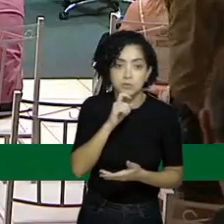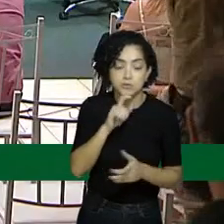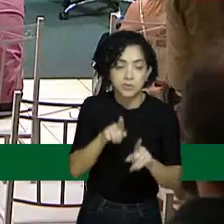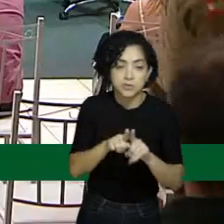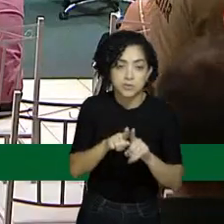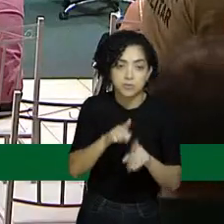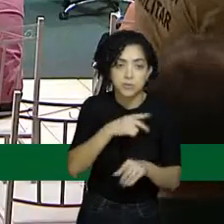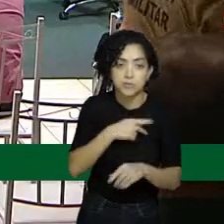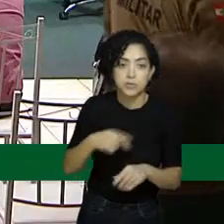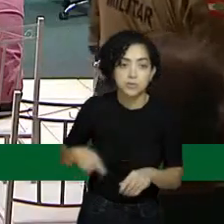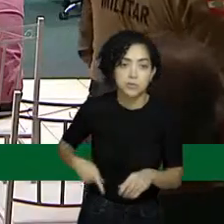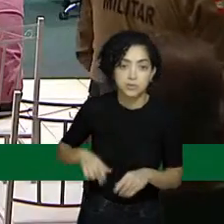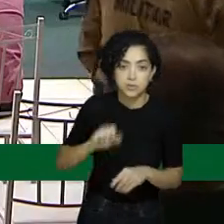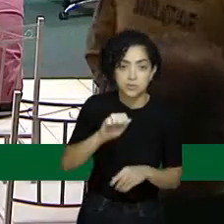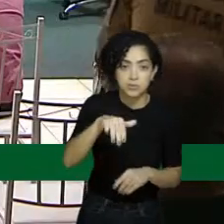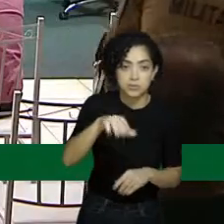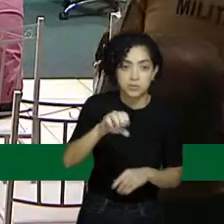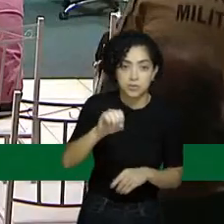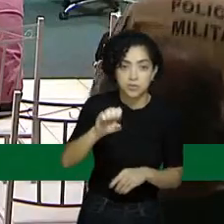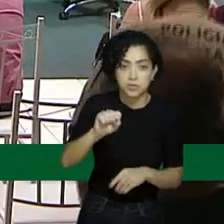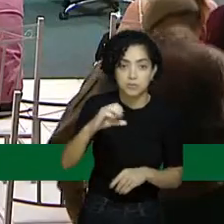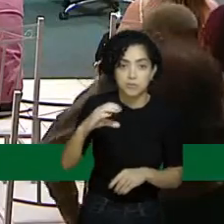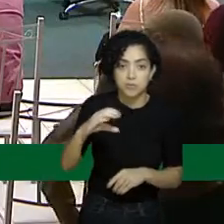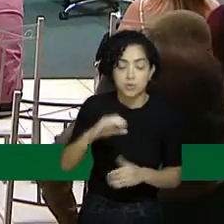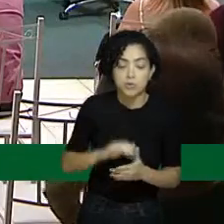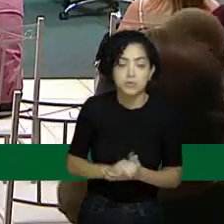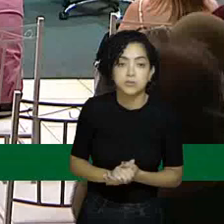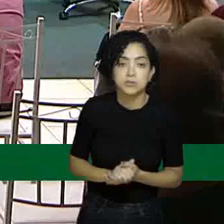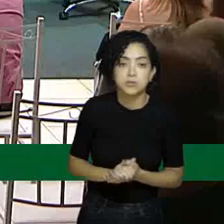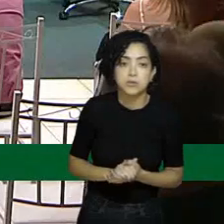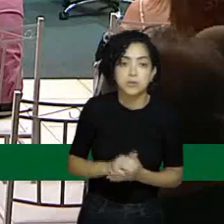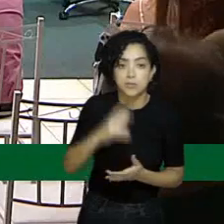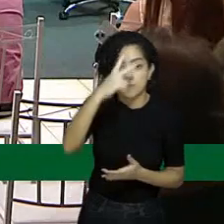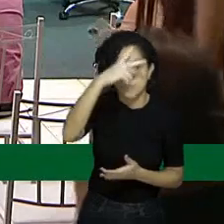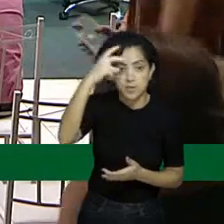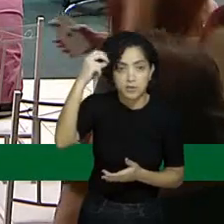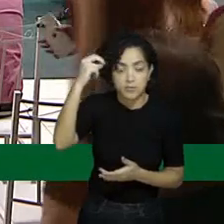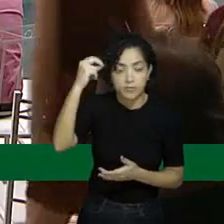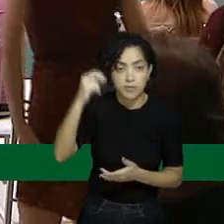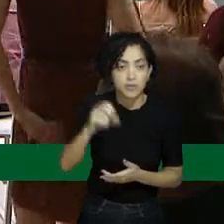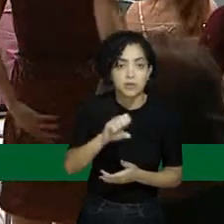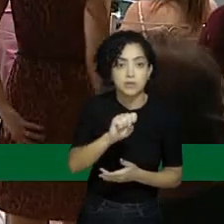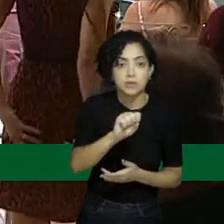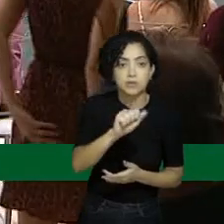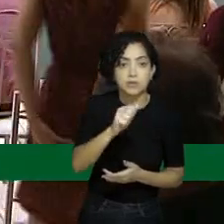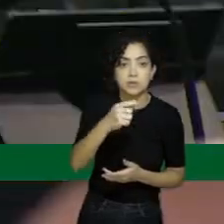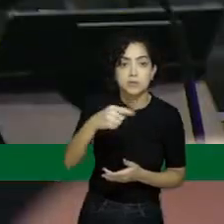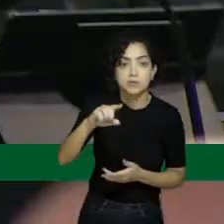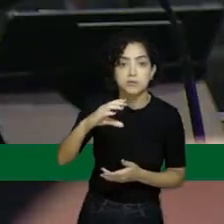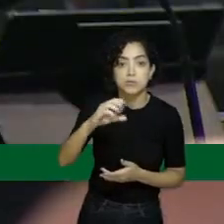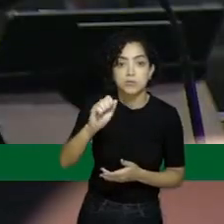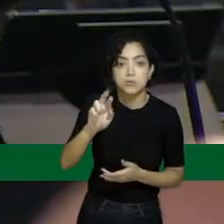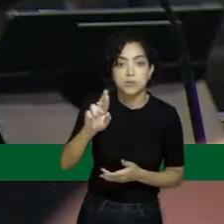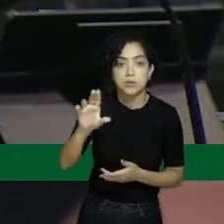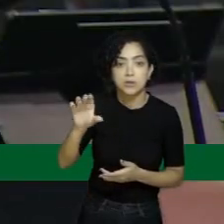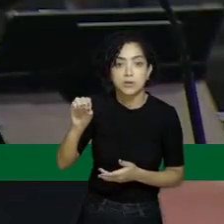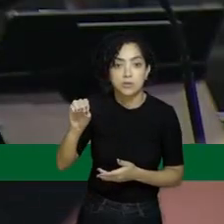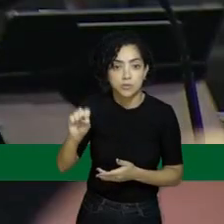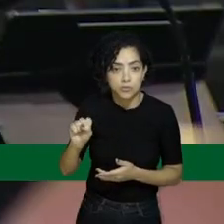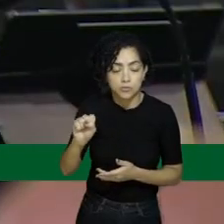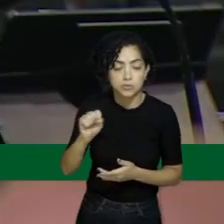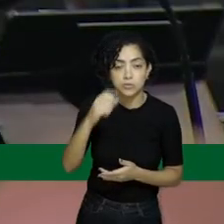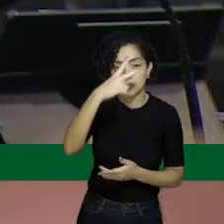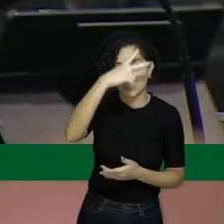da AMOSC, Luiz José Daga. Excelentíssimo senhor prefeito do município de São Carlos, Rudy Miguel Sander. Excelentíssimo senhor prefeito